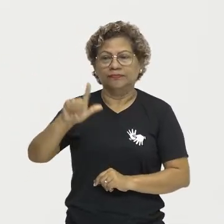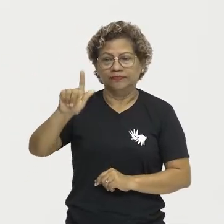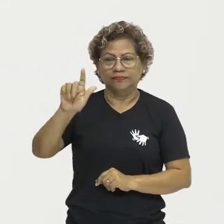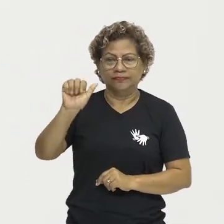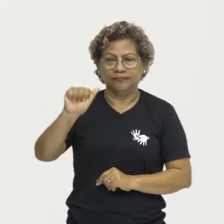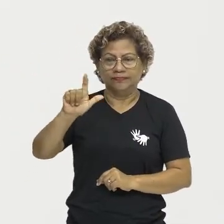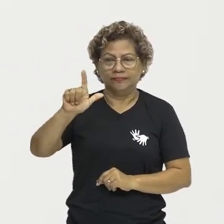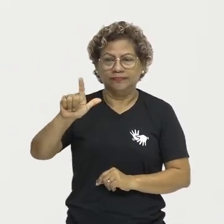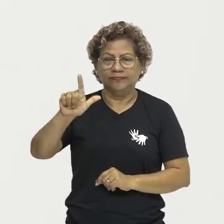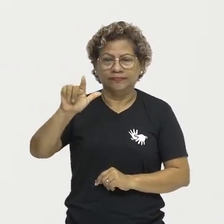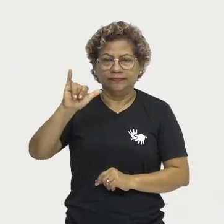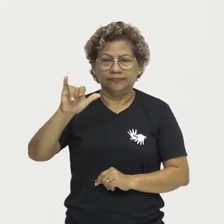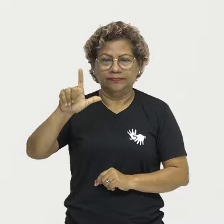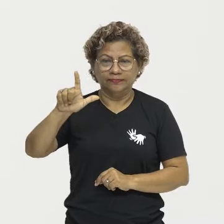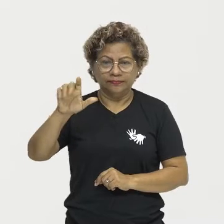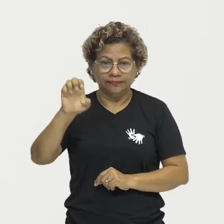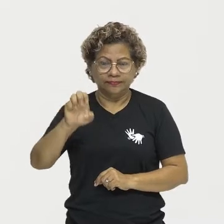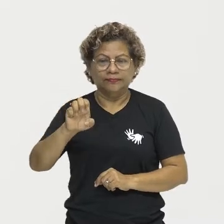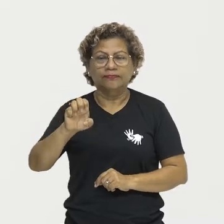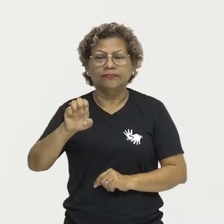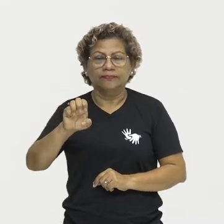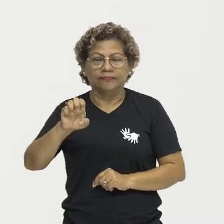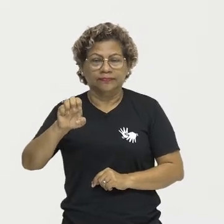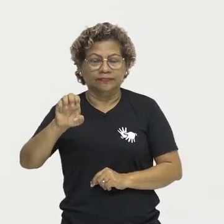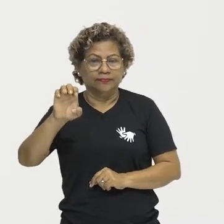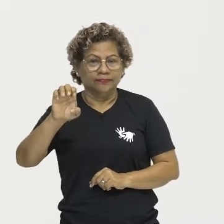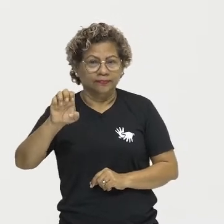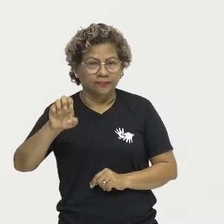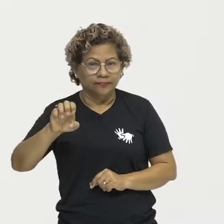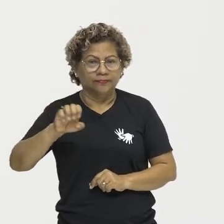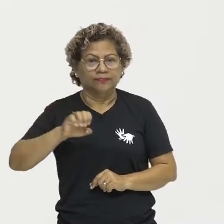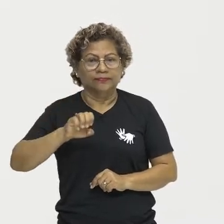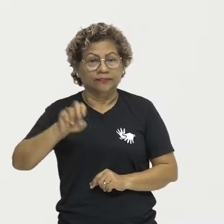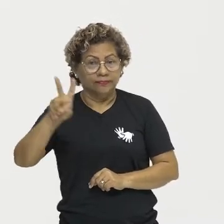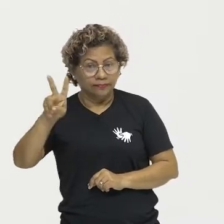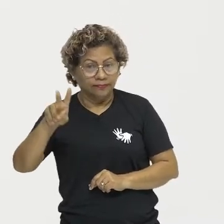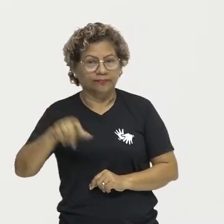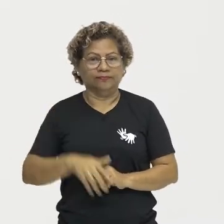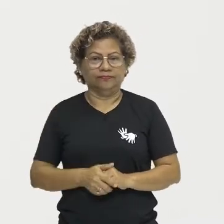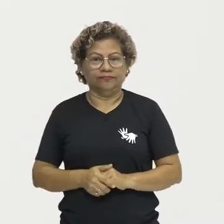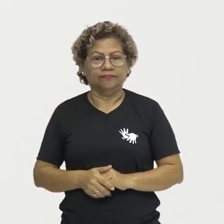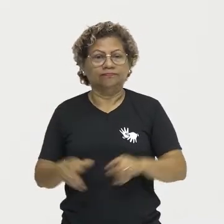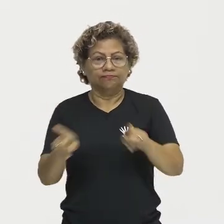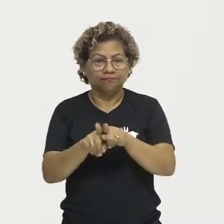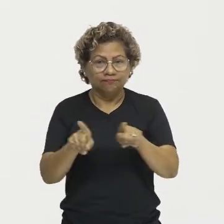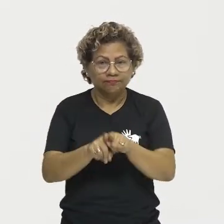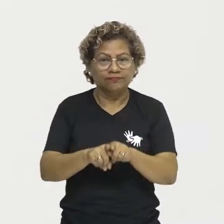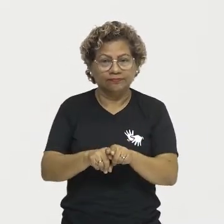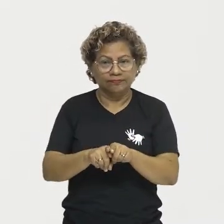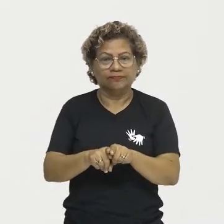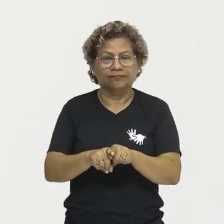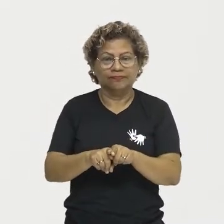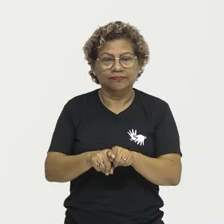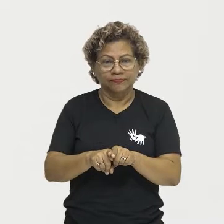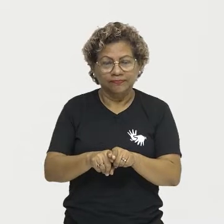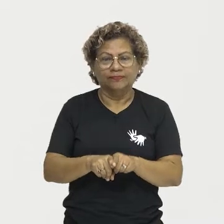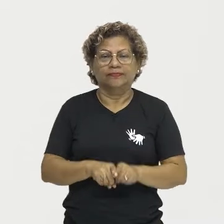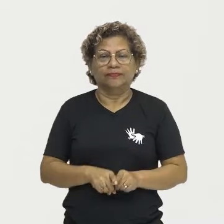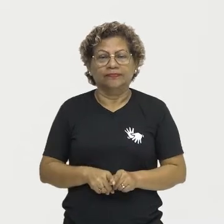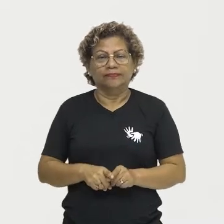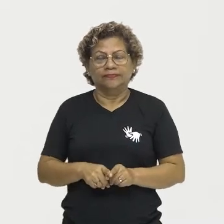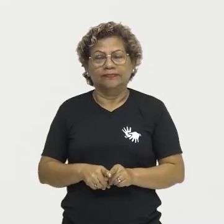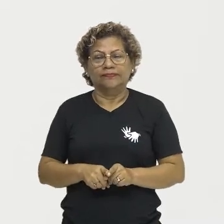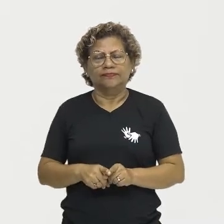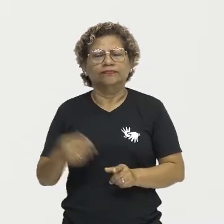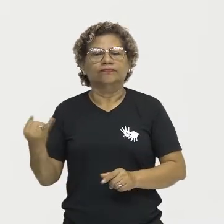física. O Galileu Galilei, ele é considerado um dos fundadores do método experimental para a